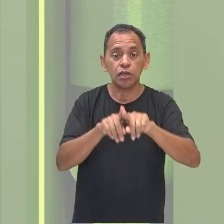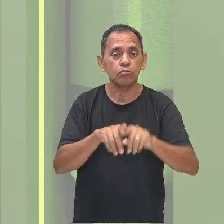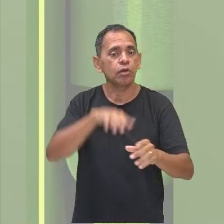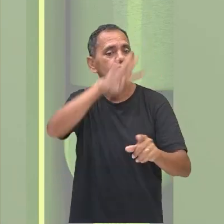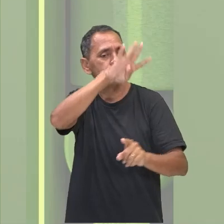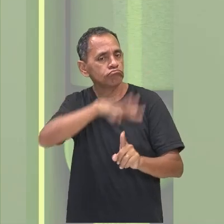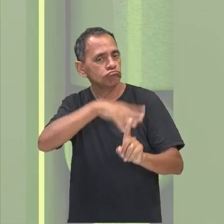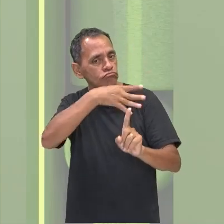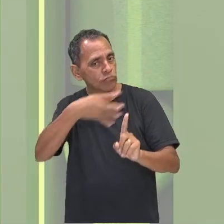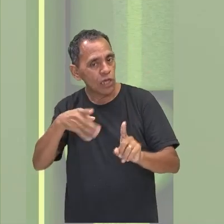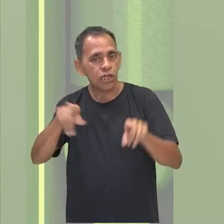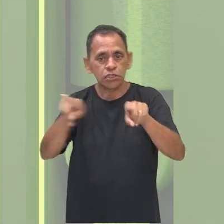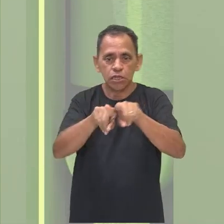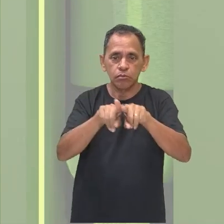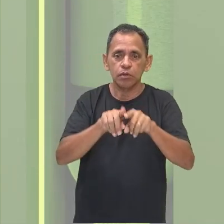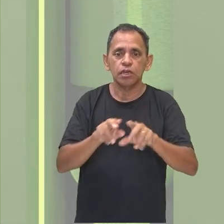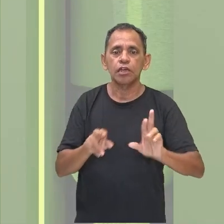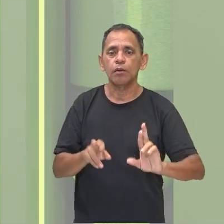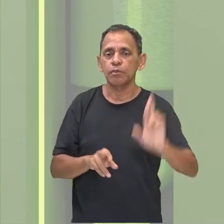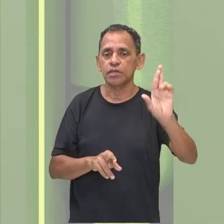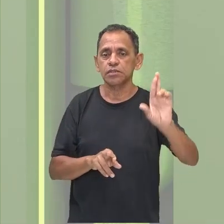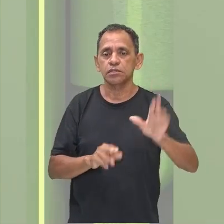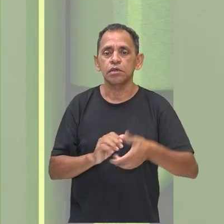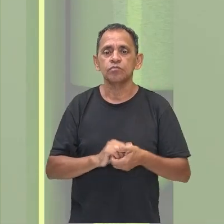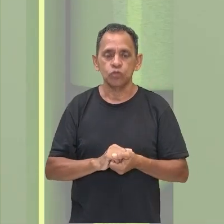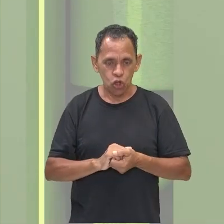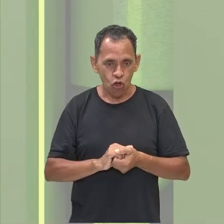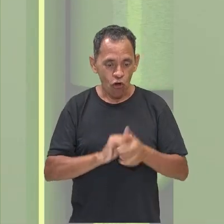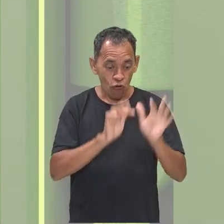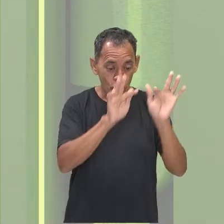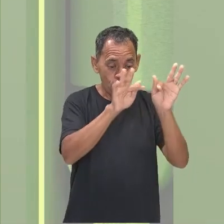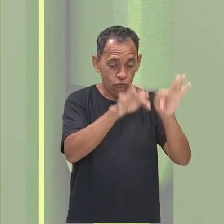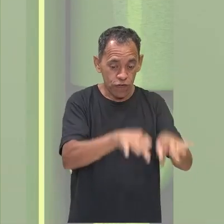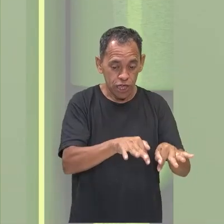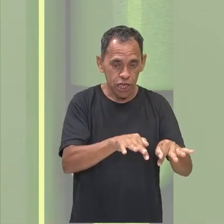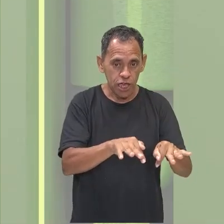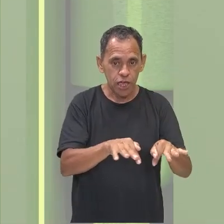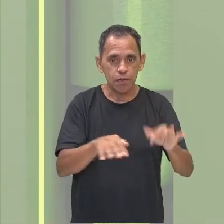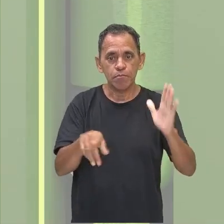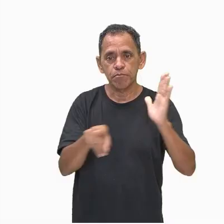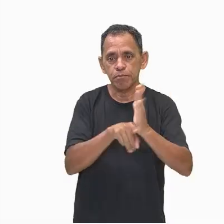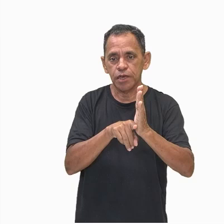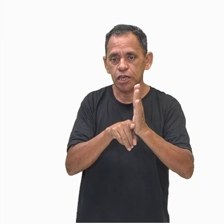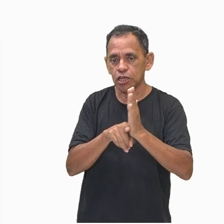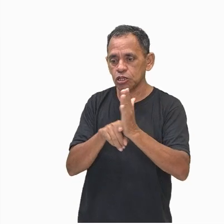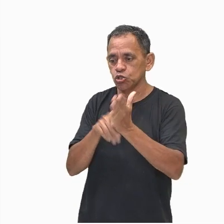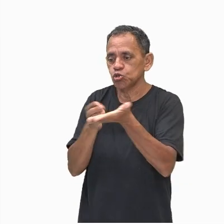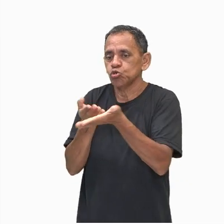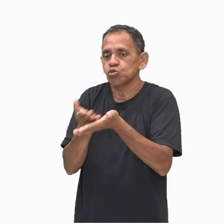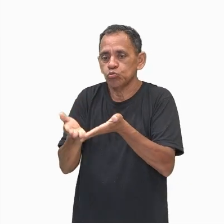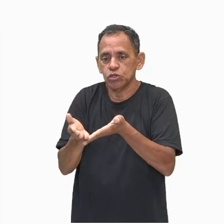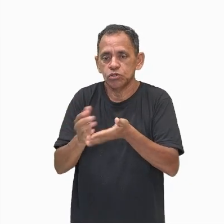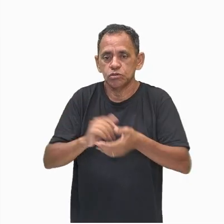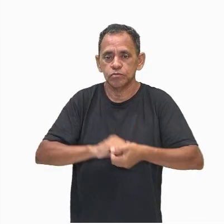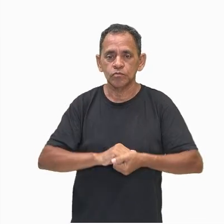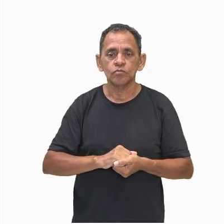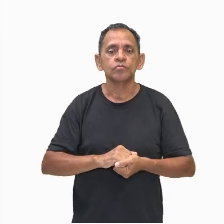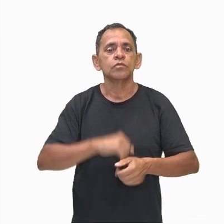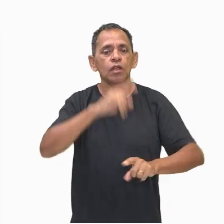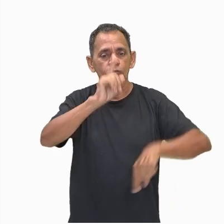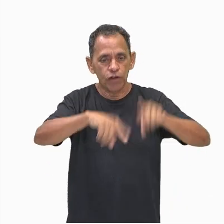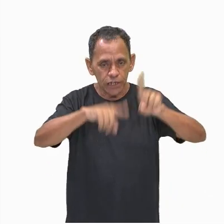posição final e posição inicial por sua vez a variação do tempo vai vir